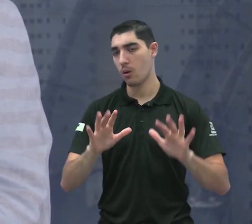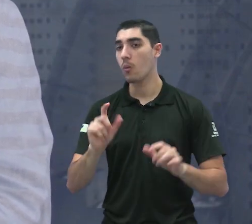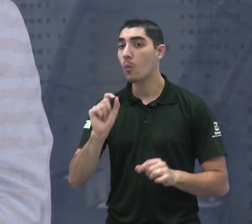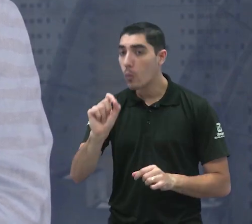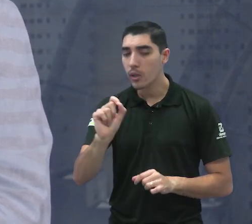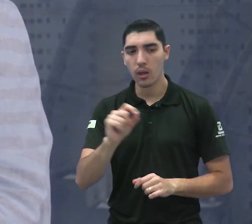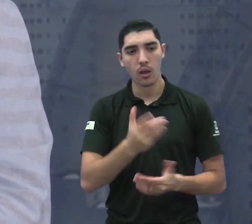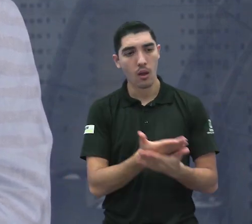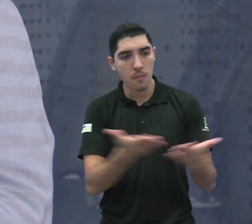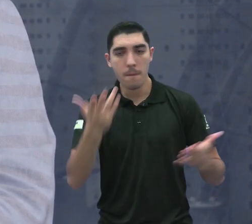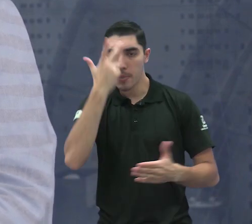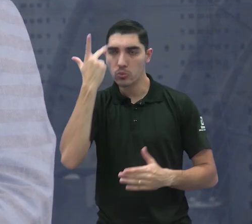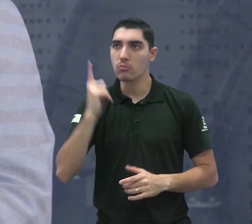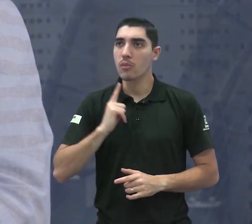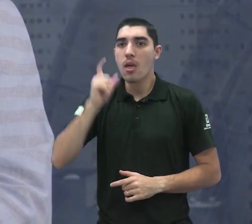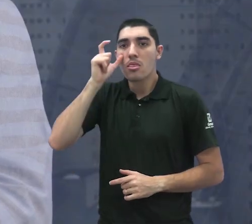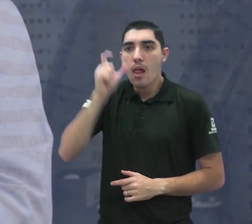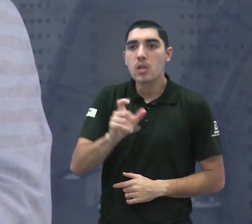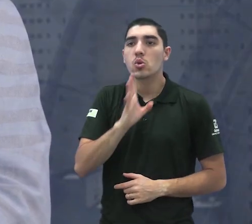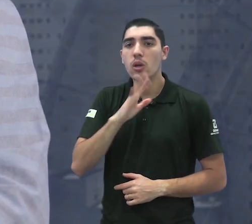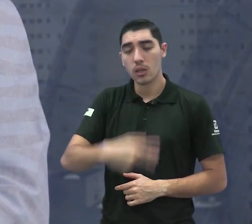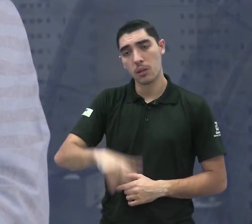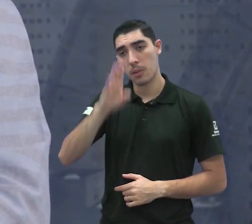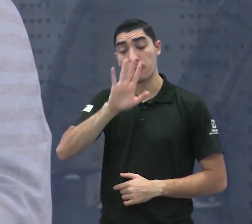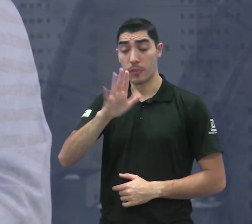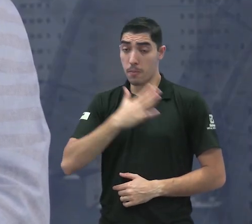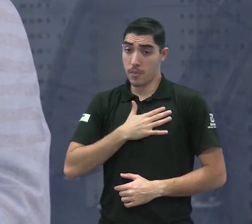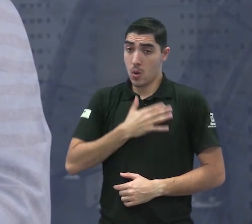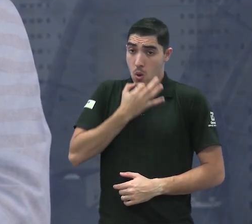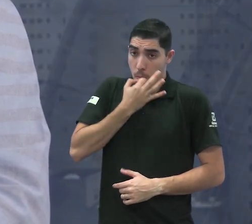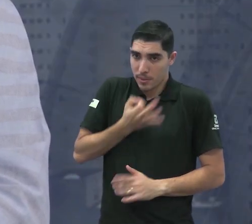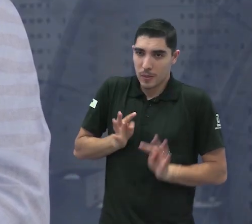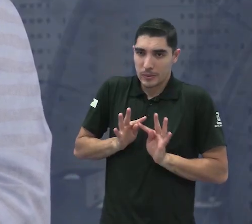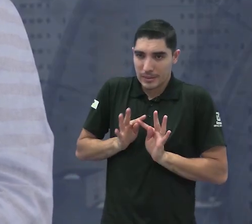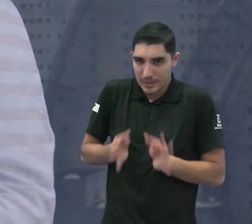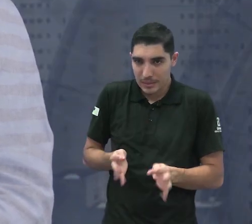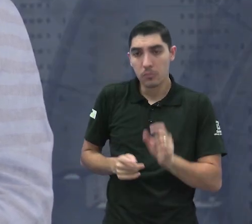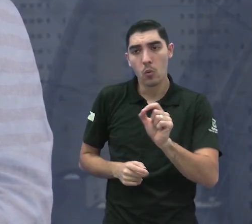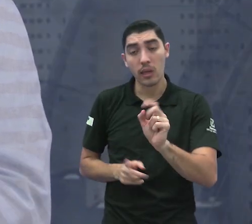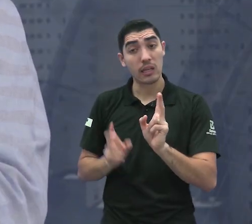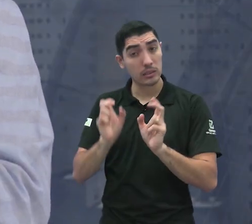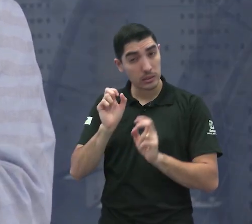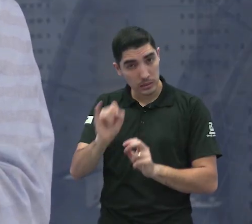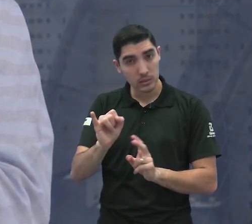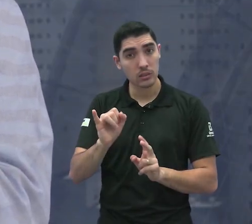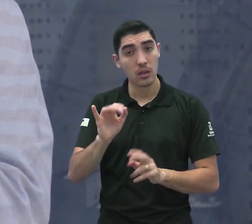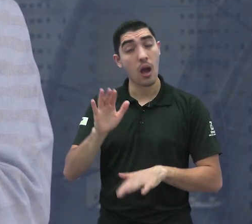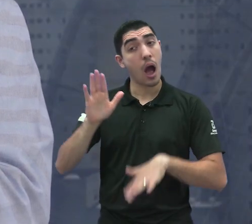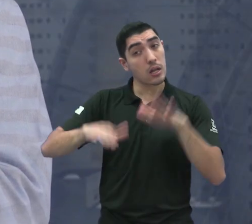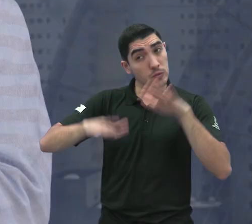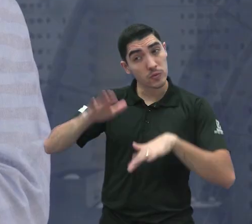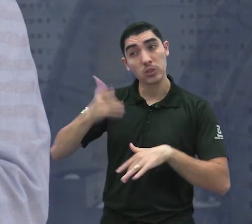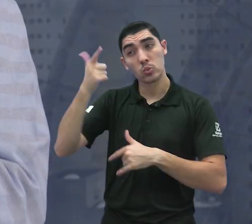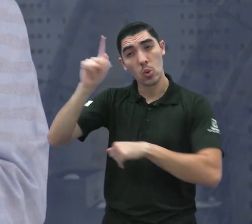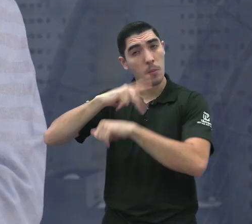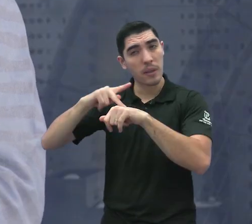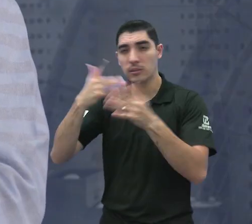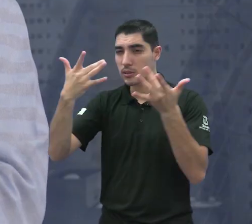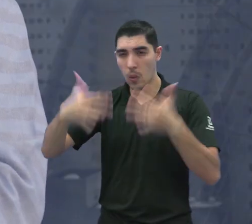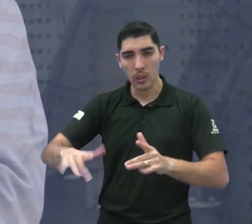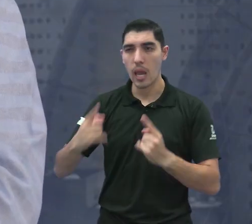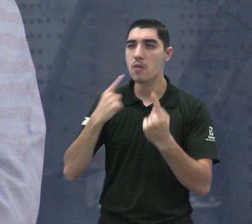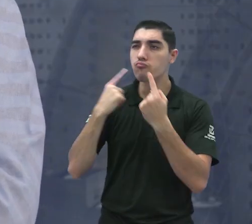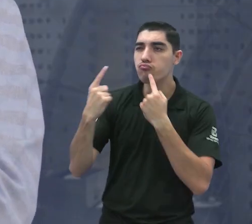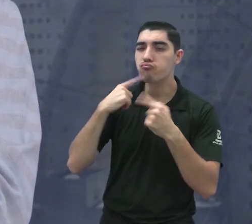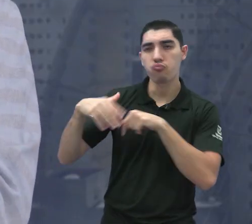interesses para as pessoas. E, na minha modesta e humilde opinião, sempre apostar pelo diálogo, que nem sempre é possível, mas sempre